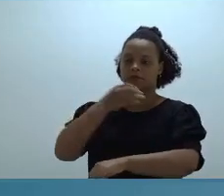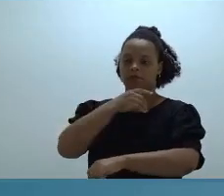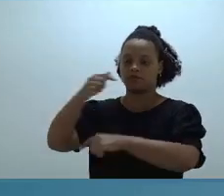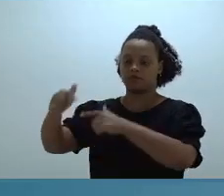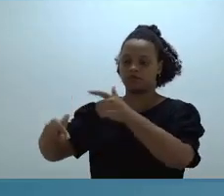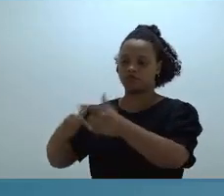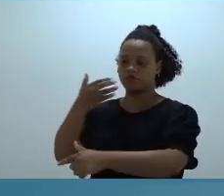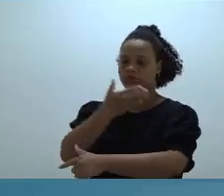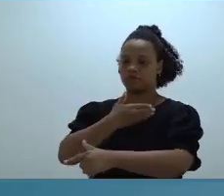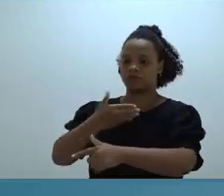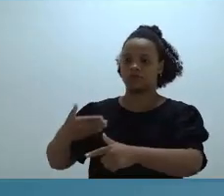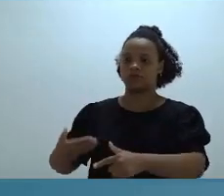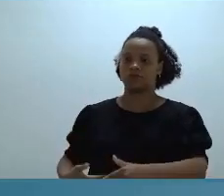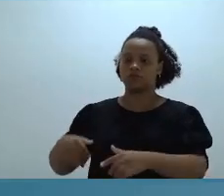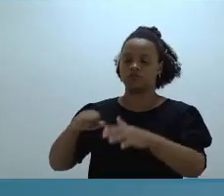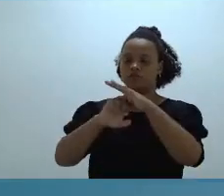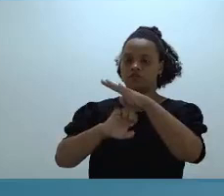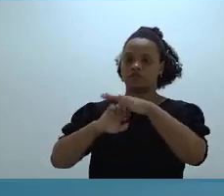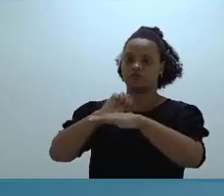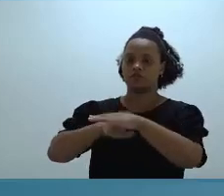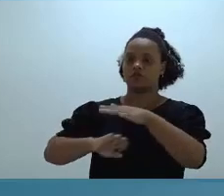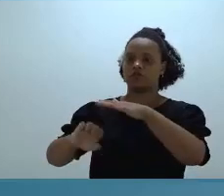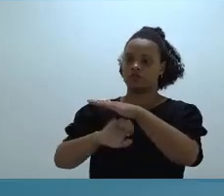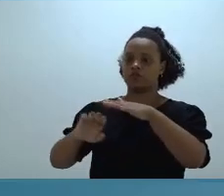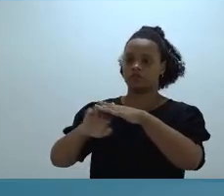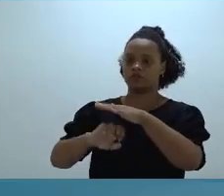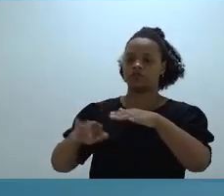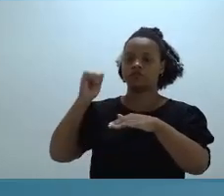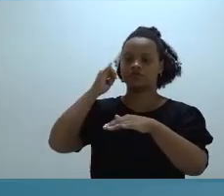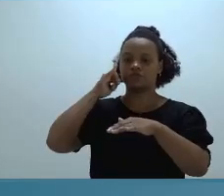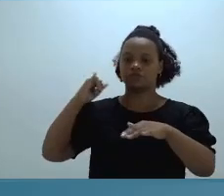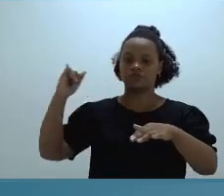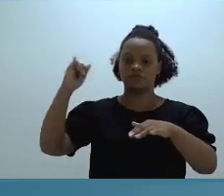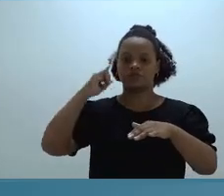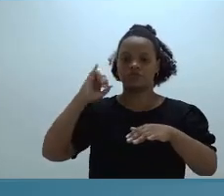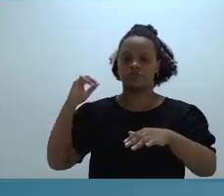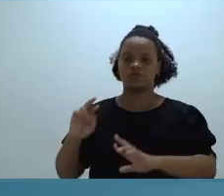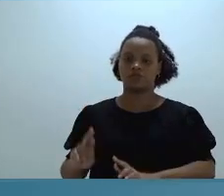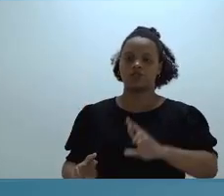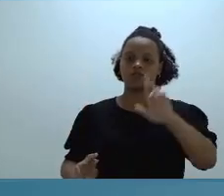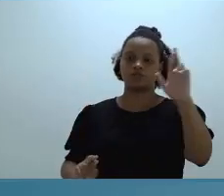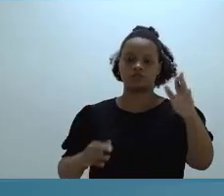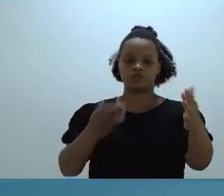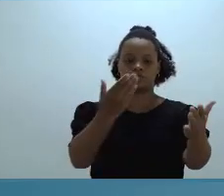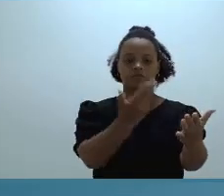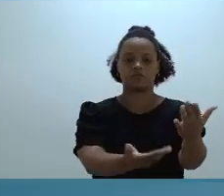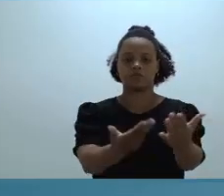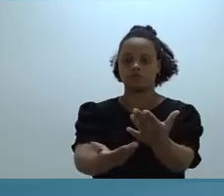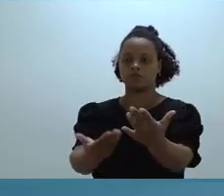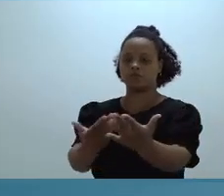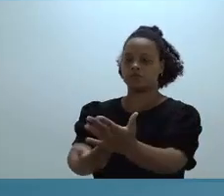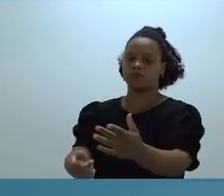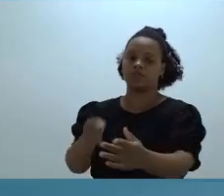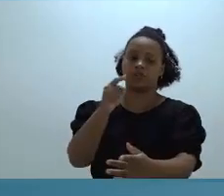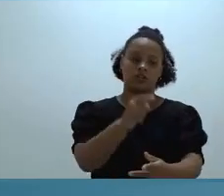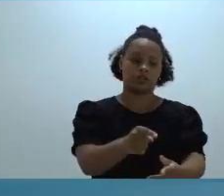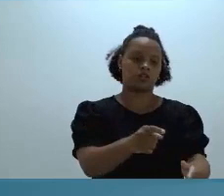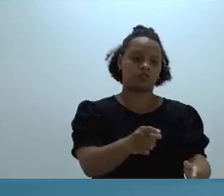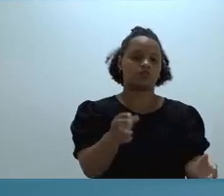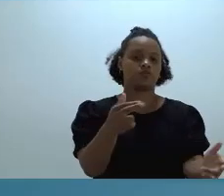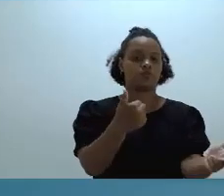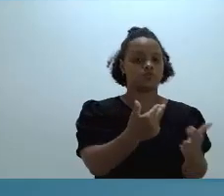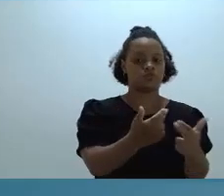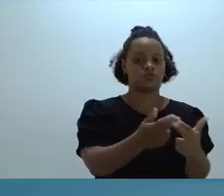Estado, respondem de forma objetiva pelos danos causados a terceiros, sejam estes usuários ou não,